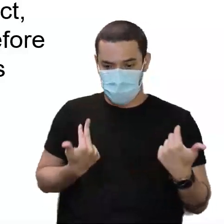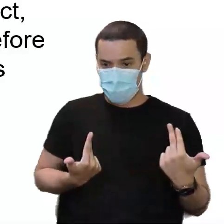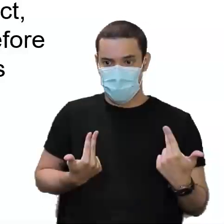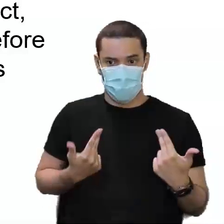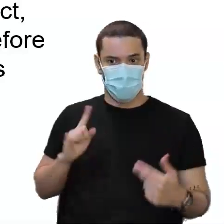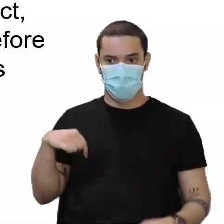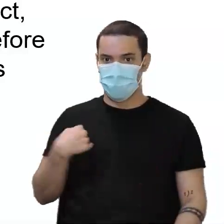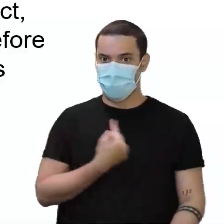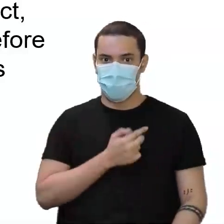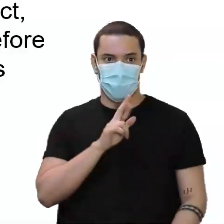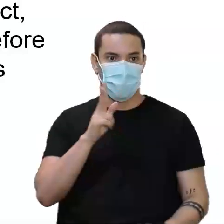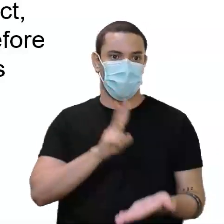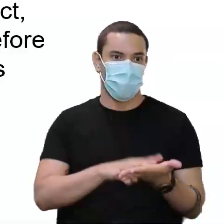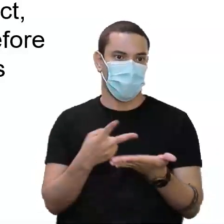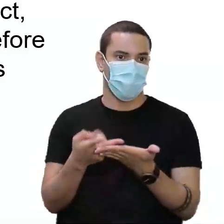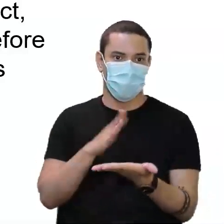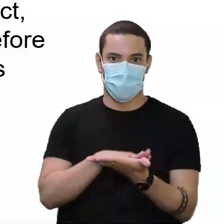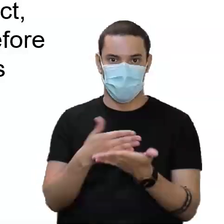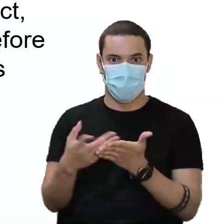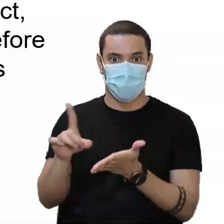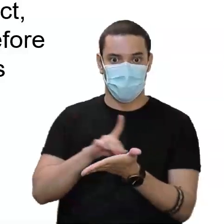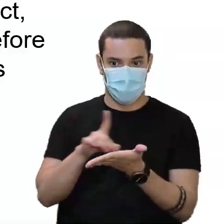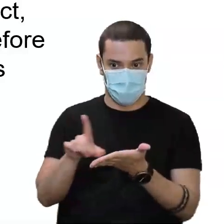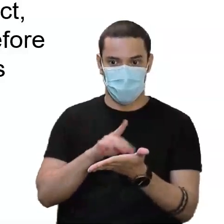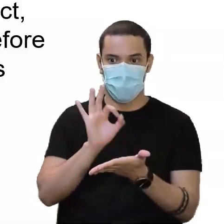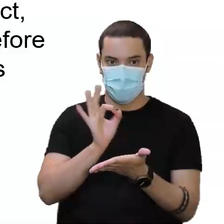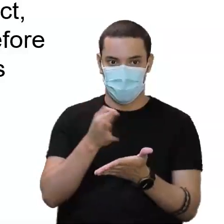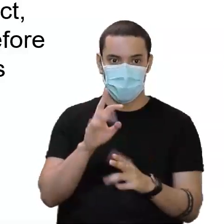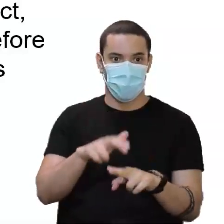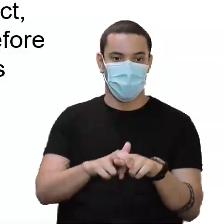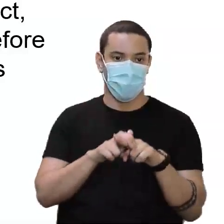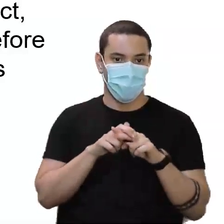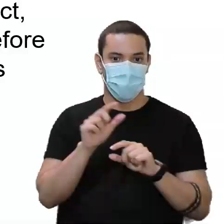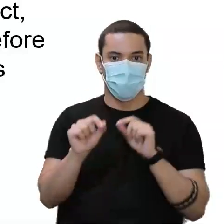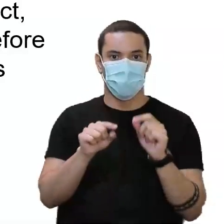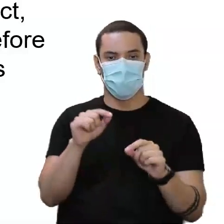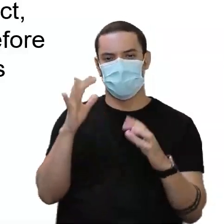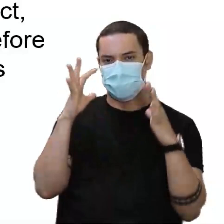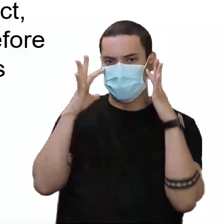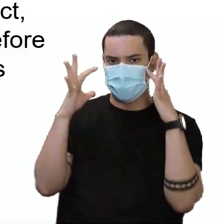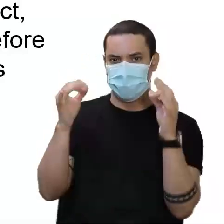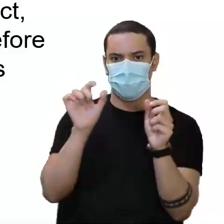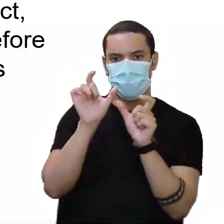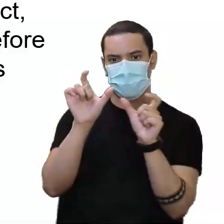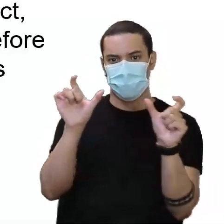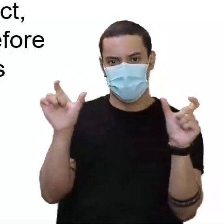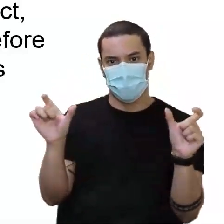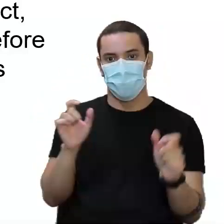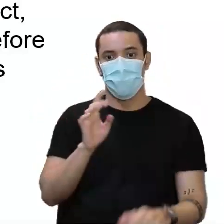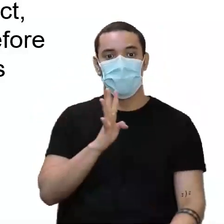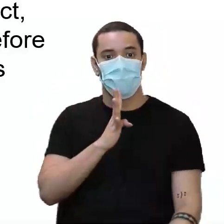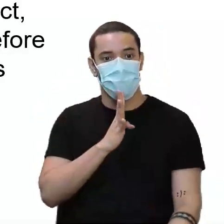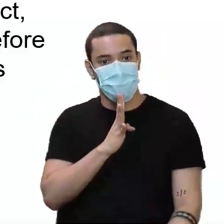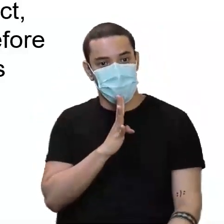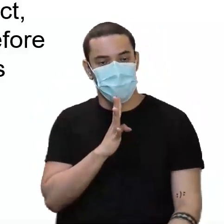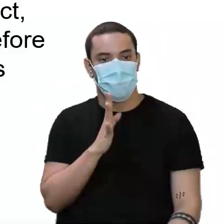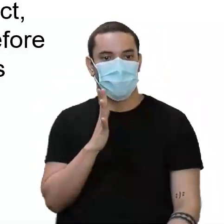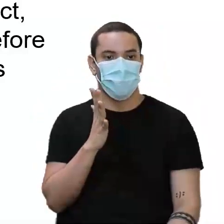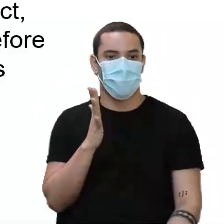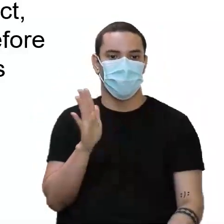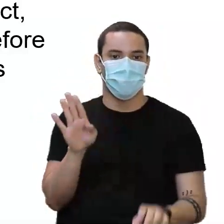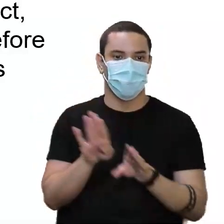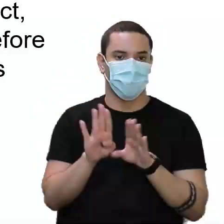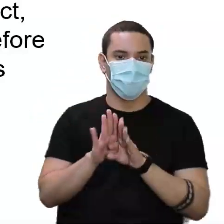ninguém é dicionário ambulante, então... Você vai fazer o quê? Você vai prestar atenção nas palavras que você conhece, você vai ver